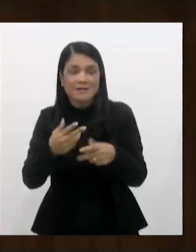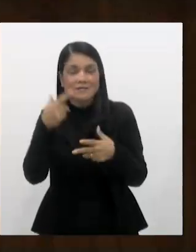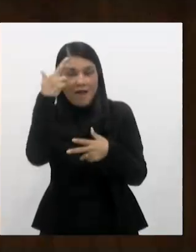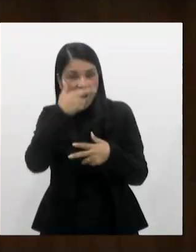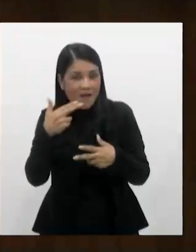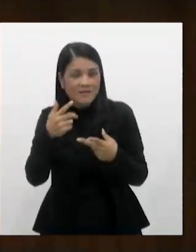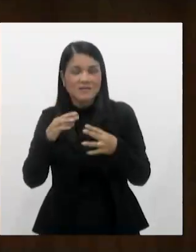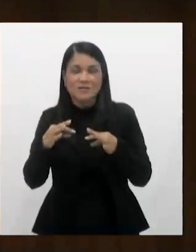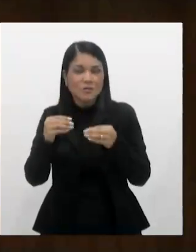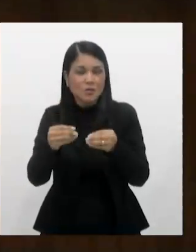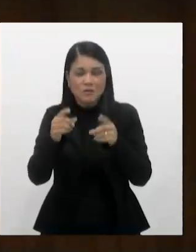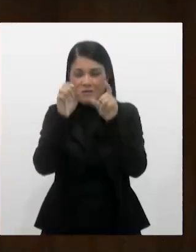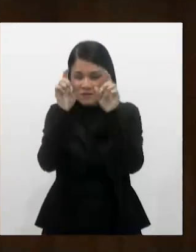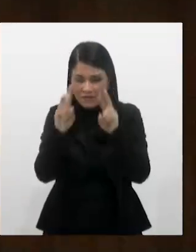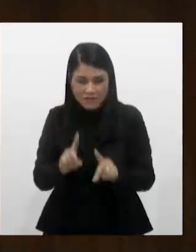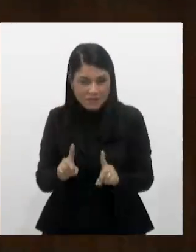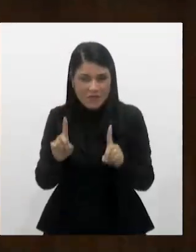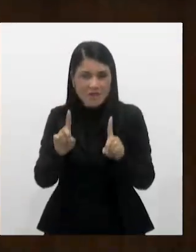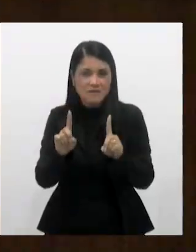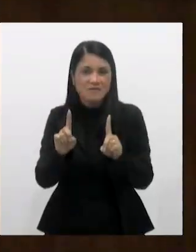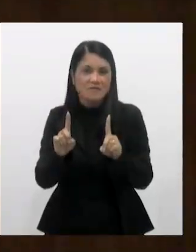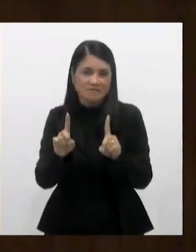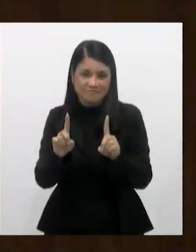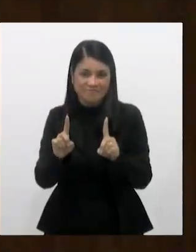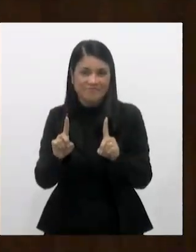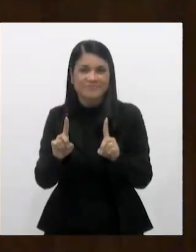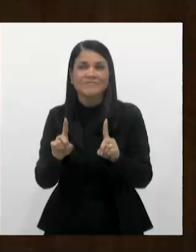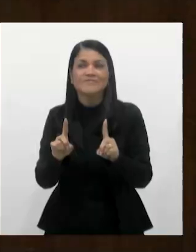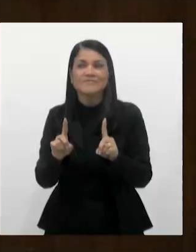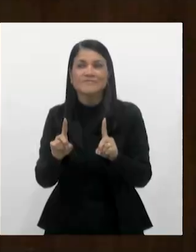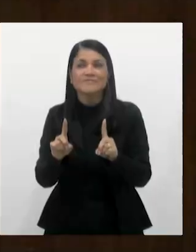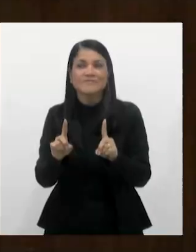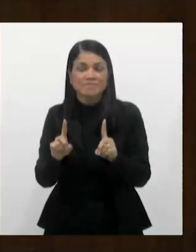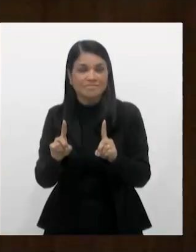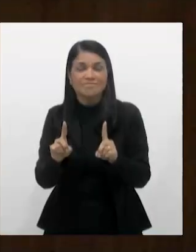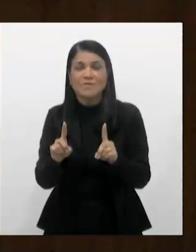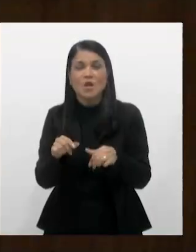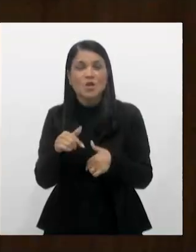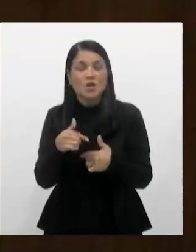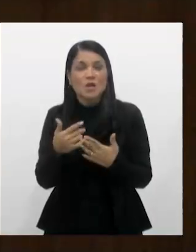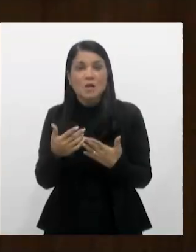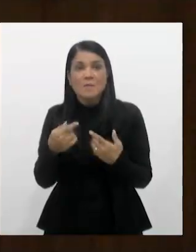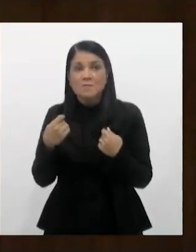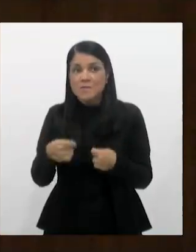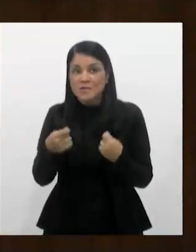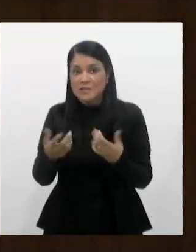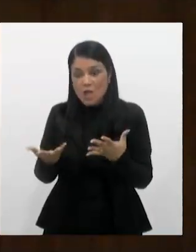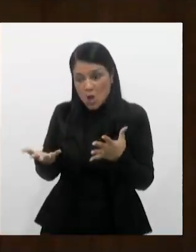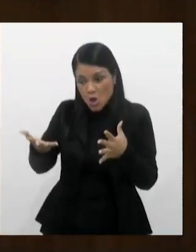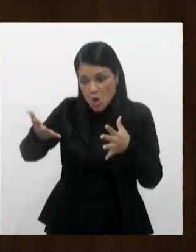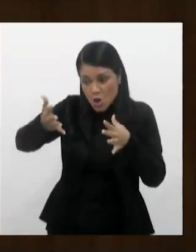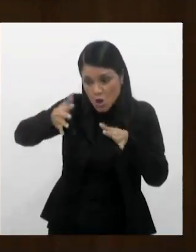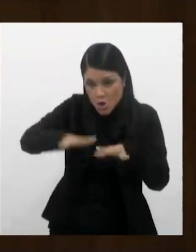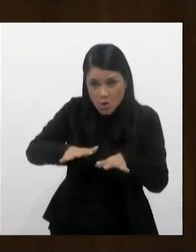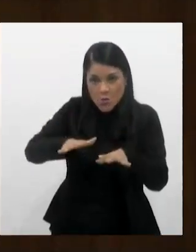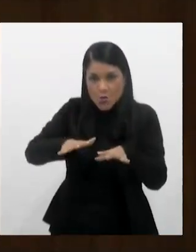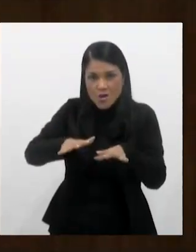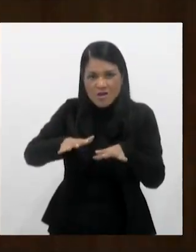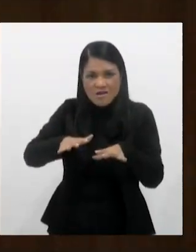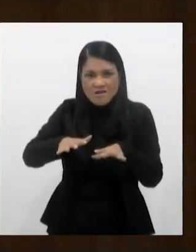todas as deficientes nas mínimas, máximas, e não incluir os surdos